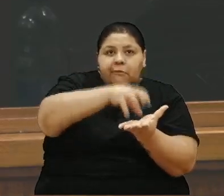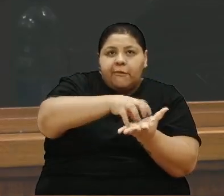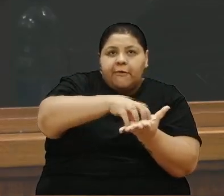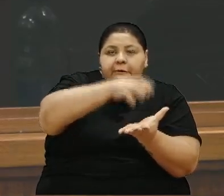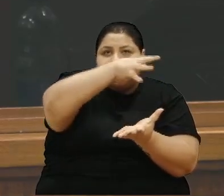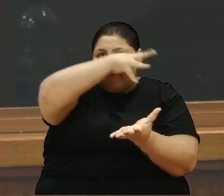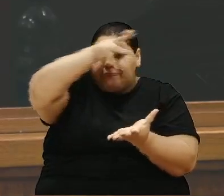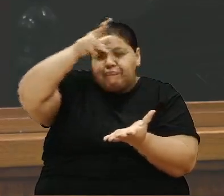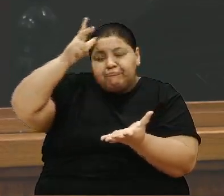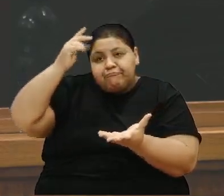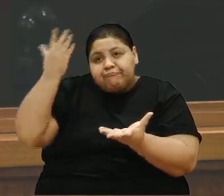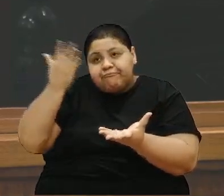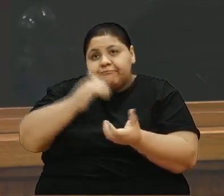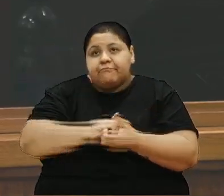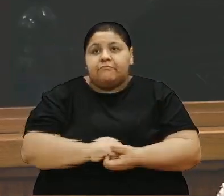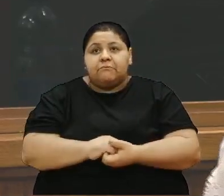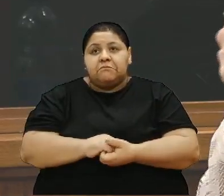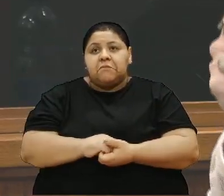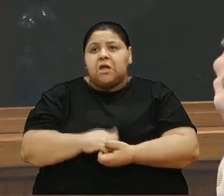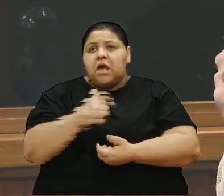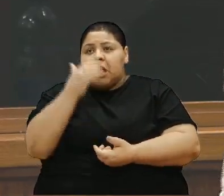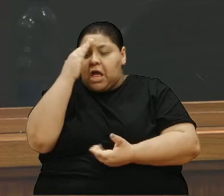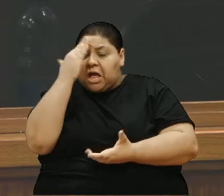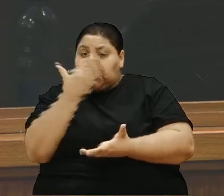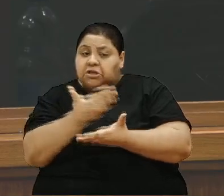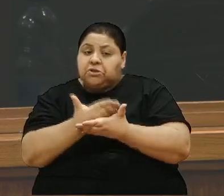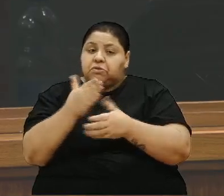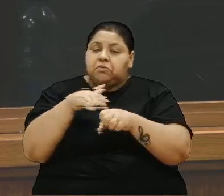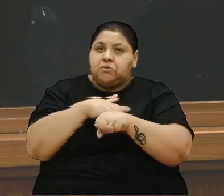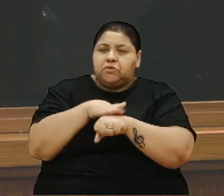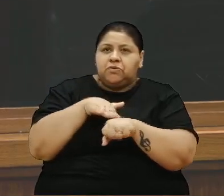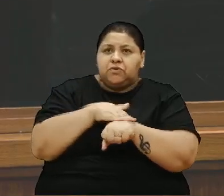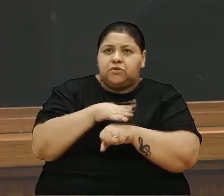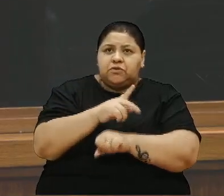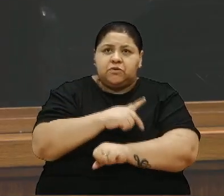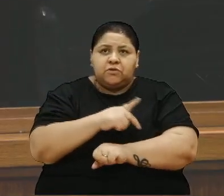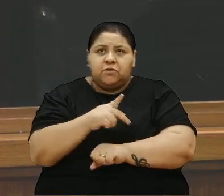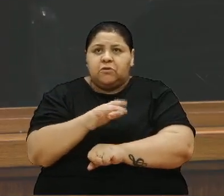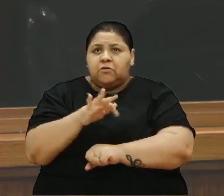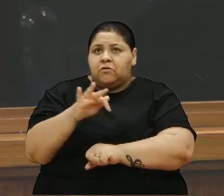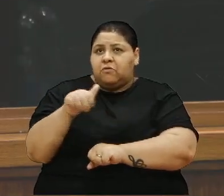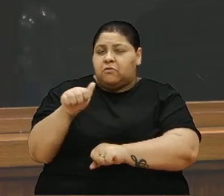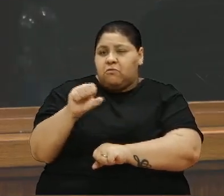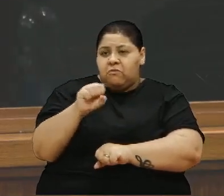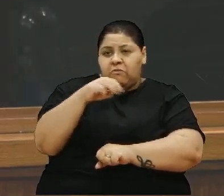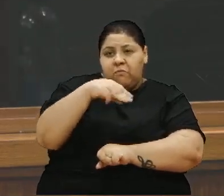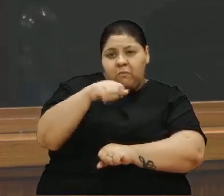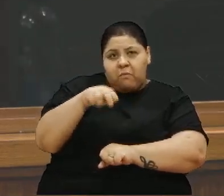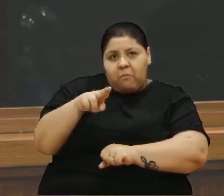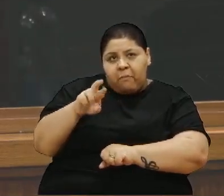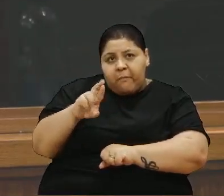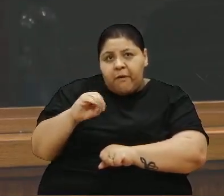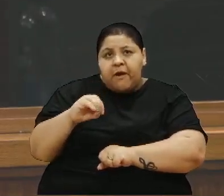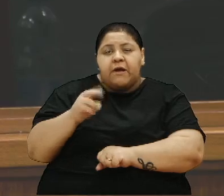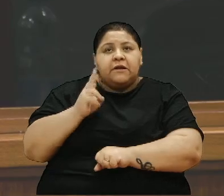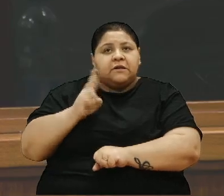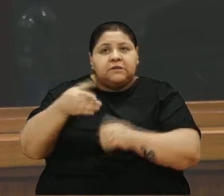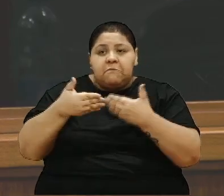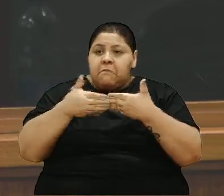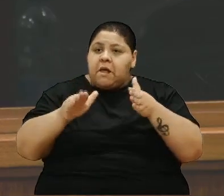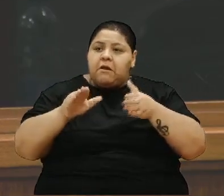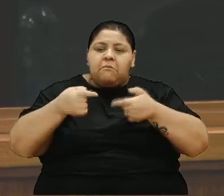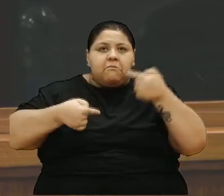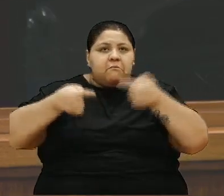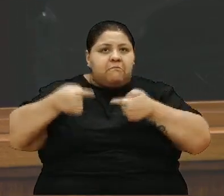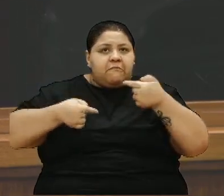municipais. Talvez uma conversa com o presidente da FAS, o Mauro, que está muito aberto para esse debate,